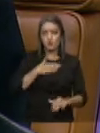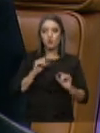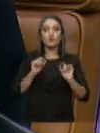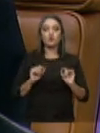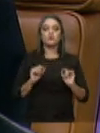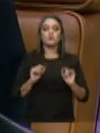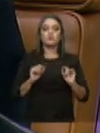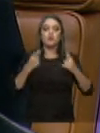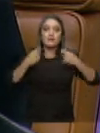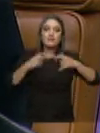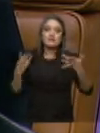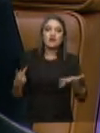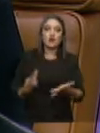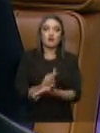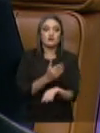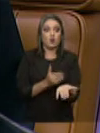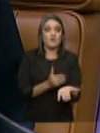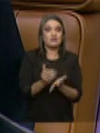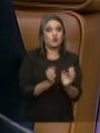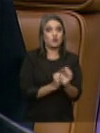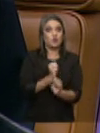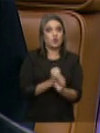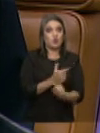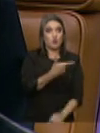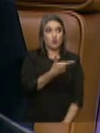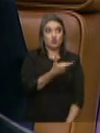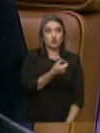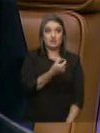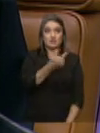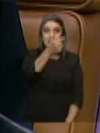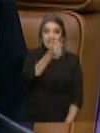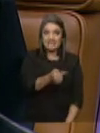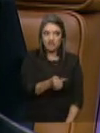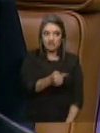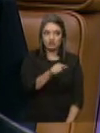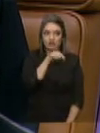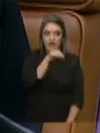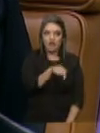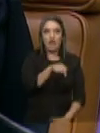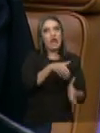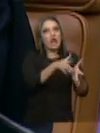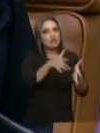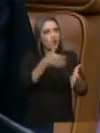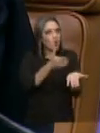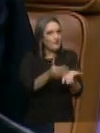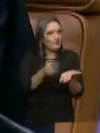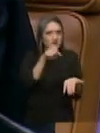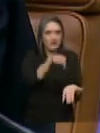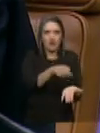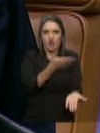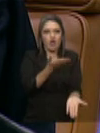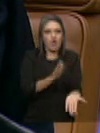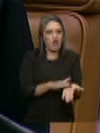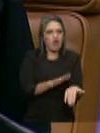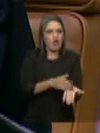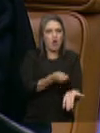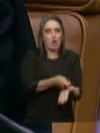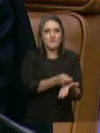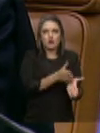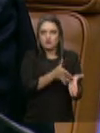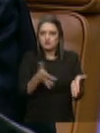deveriam se produzir a partir de 2007. Portanto, não há aqui, a meu ver, sequer modulação